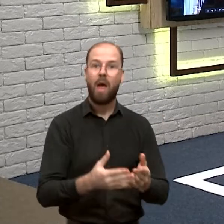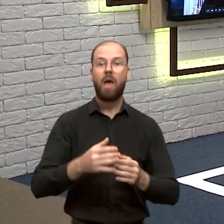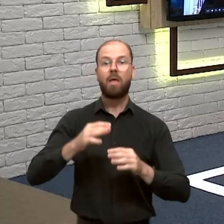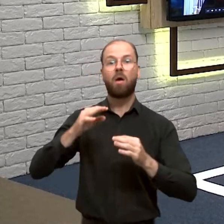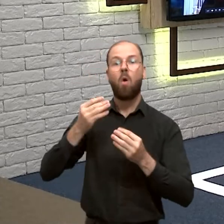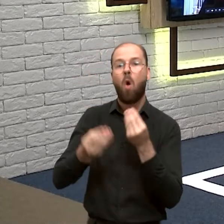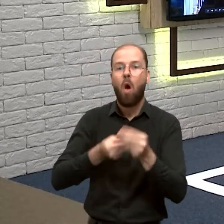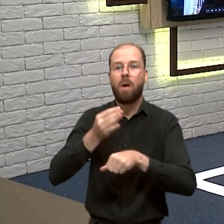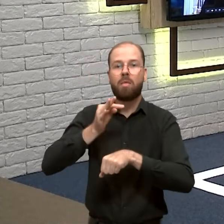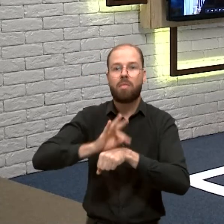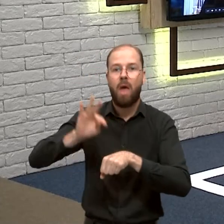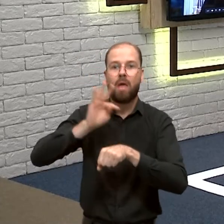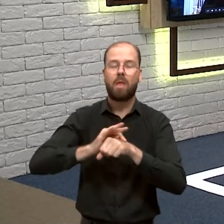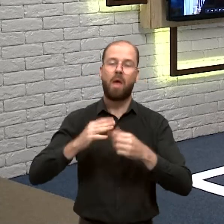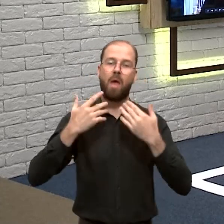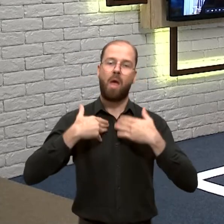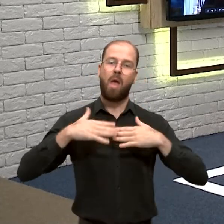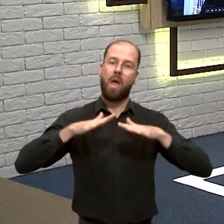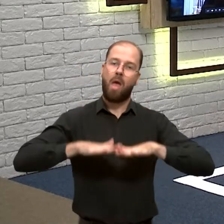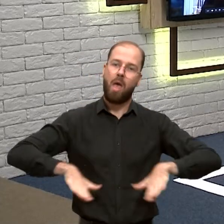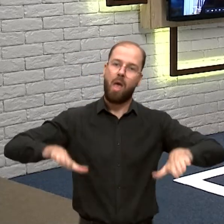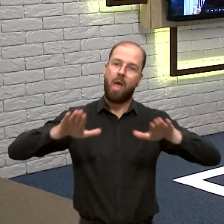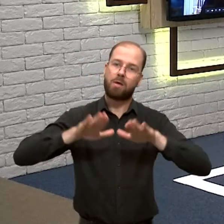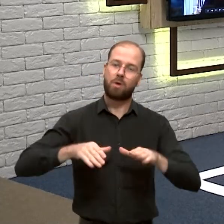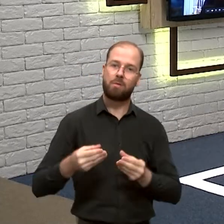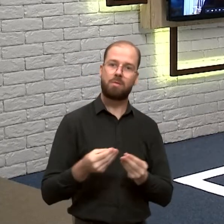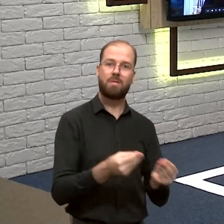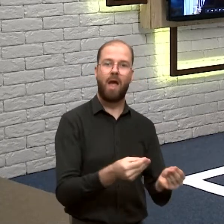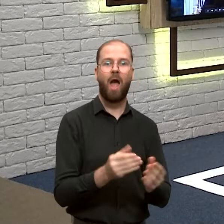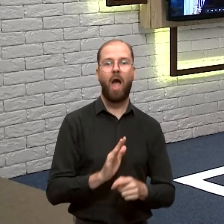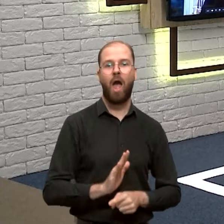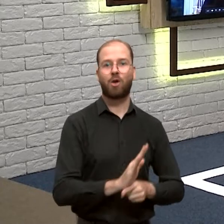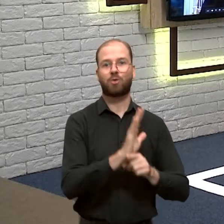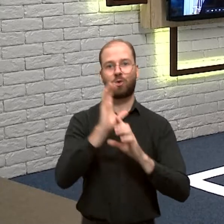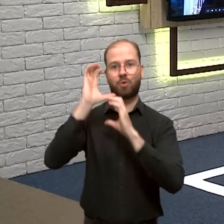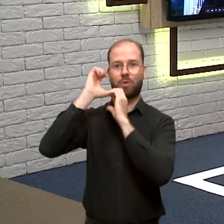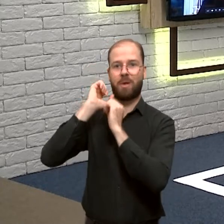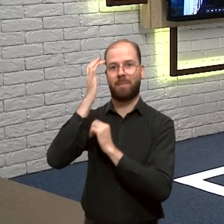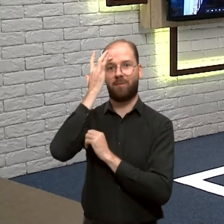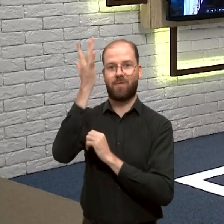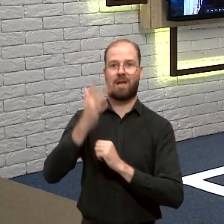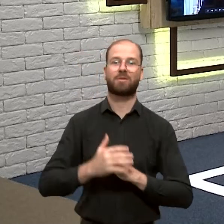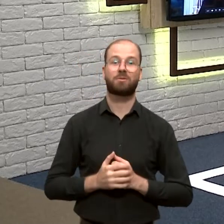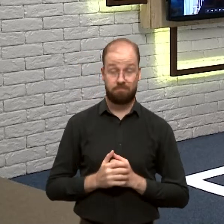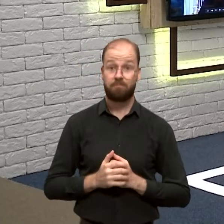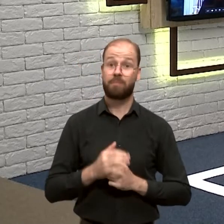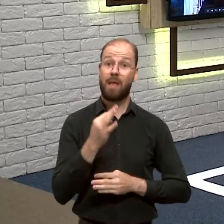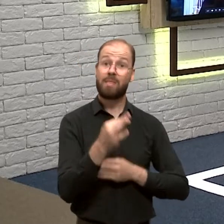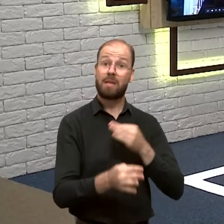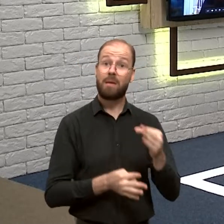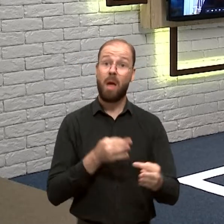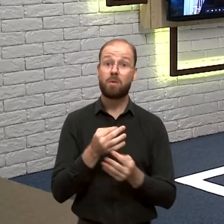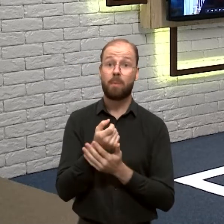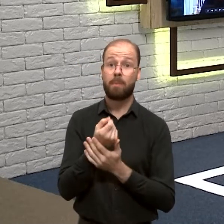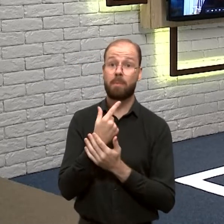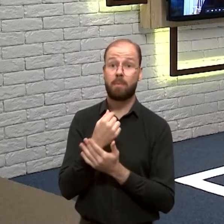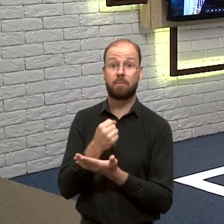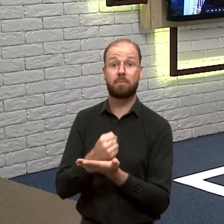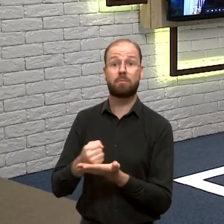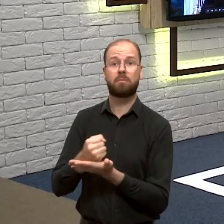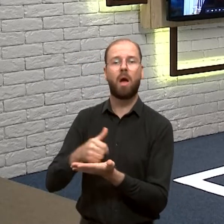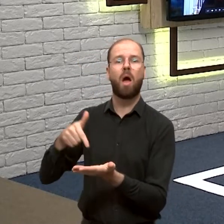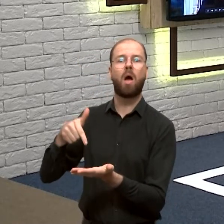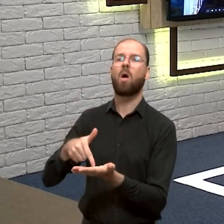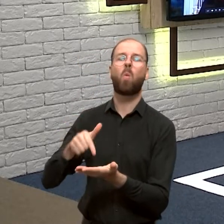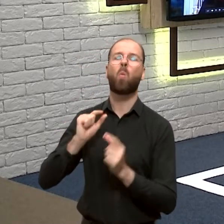que vai ajudar o paciente a dormir mais fácil, tá? Isso é importantíssimo. E o tratamento medicamentoso, ele vai se basear